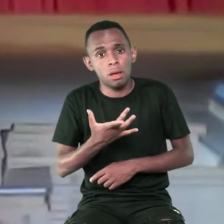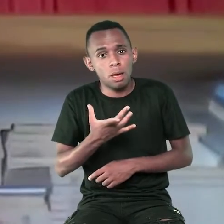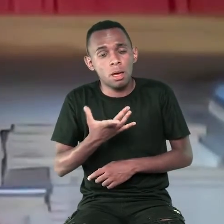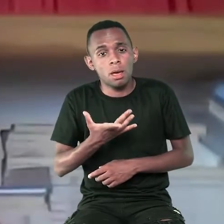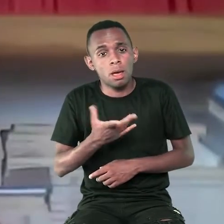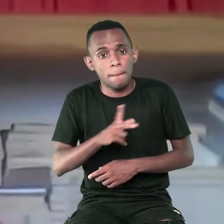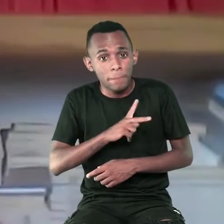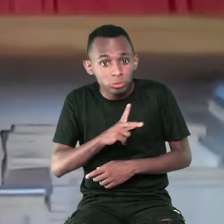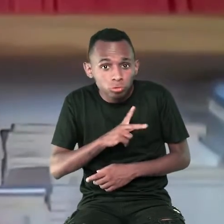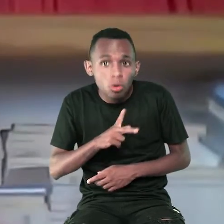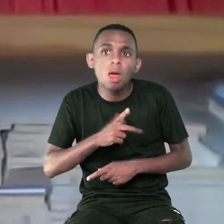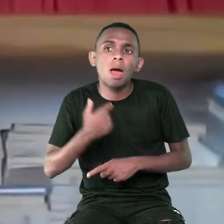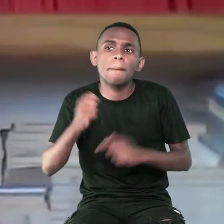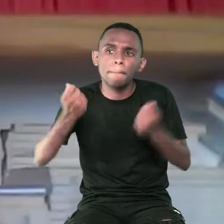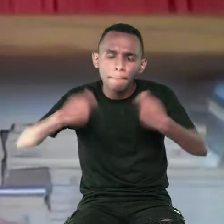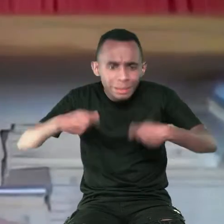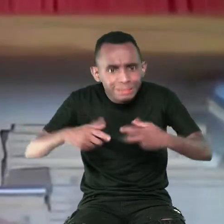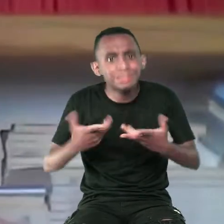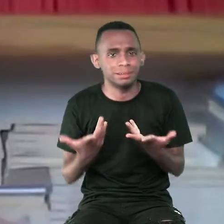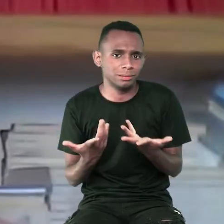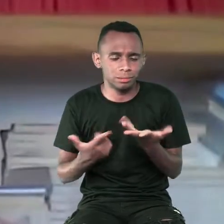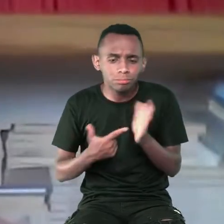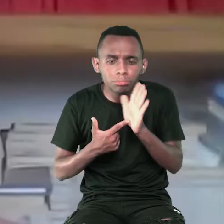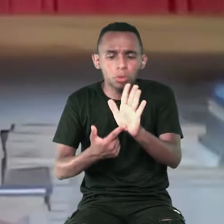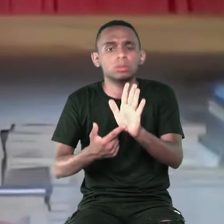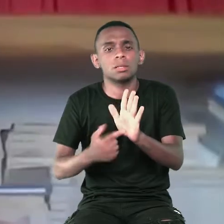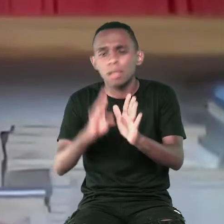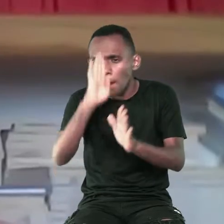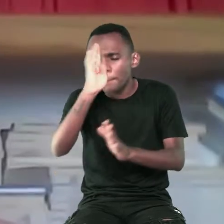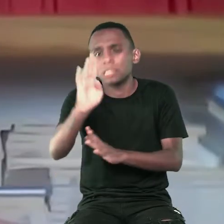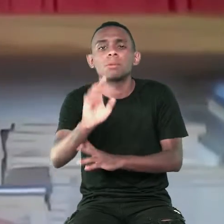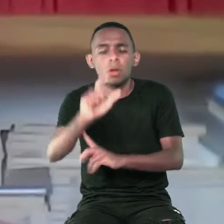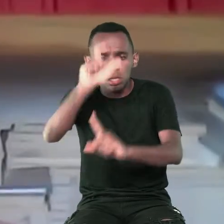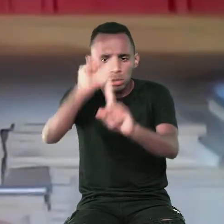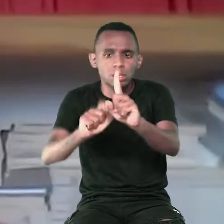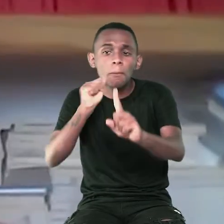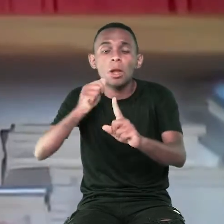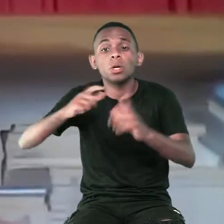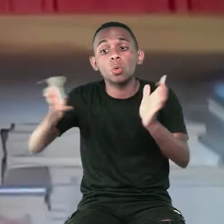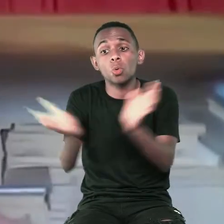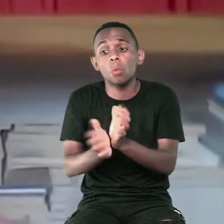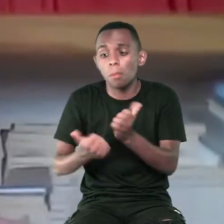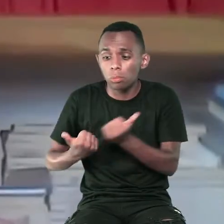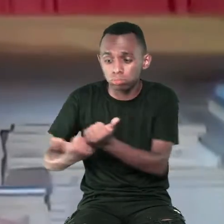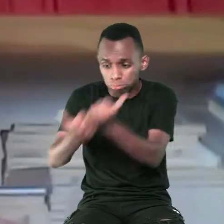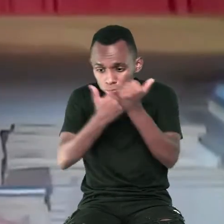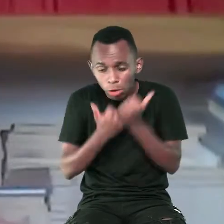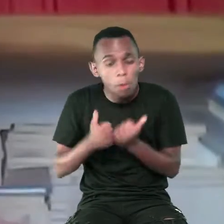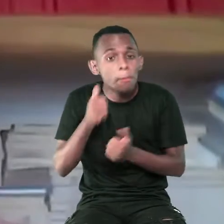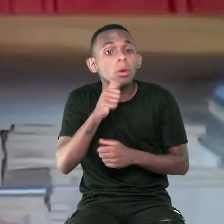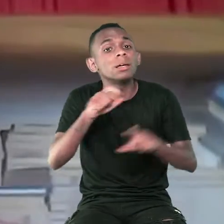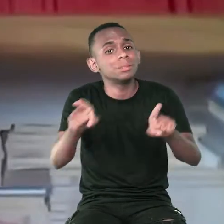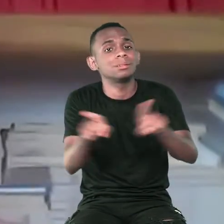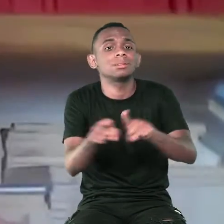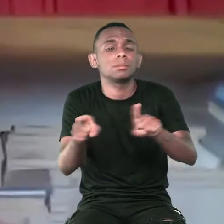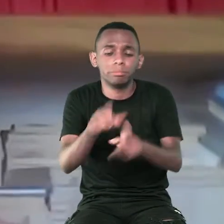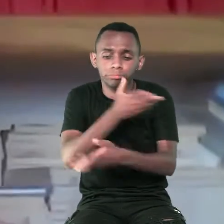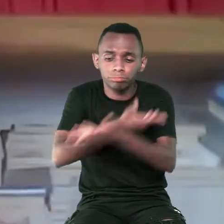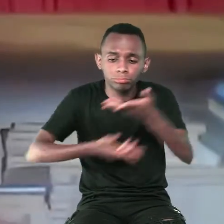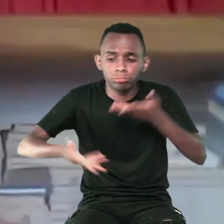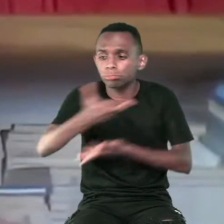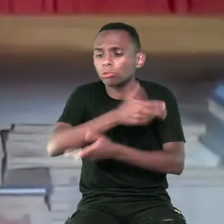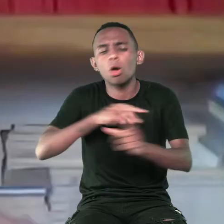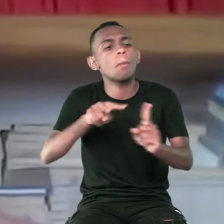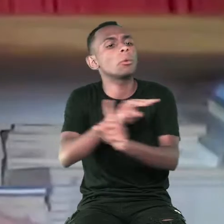necessário dar esse protagonismo para a mulher, como nós mulheres precisamos nos ajudar, né? Como nós precisamos olhar umas